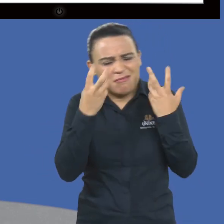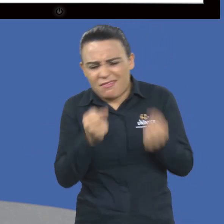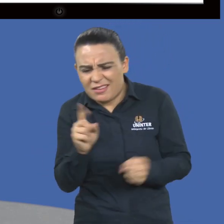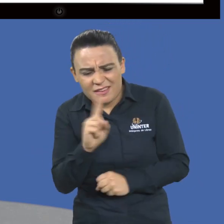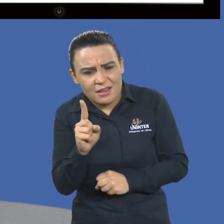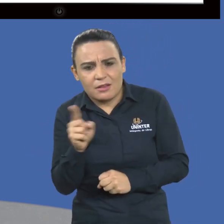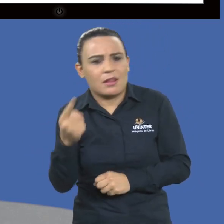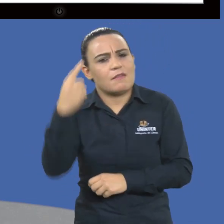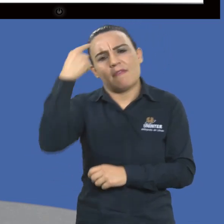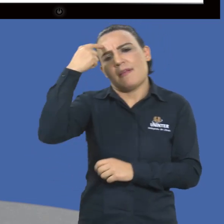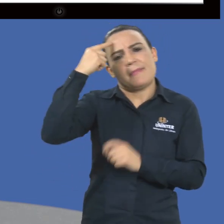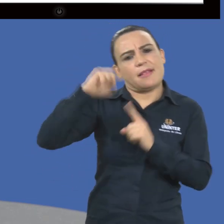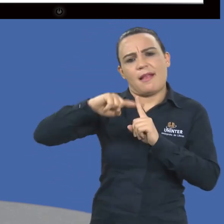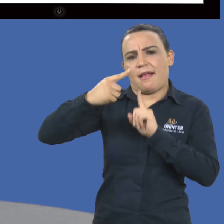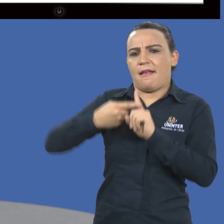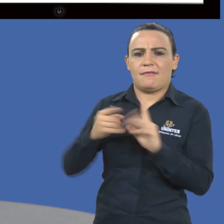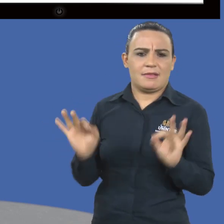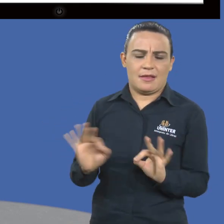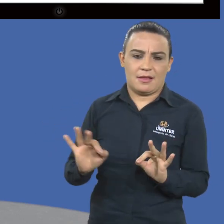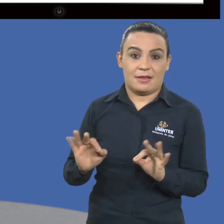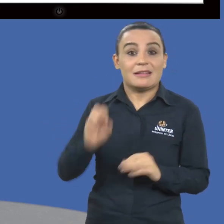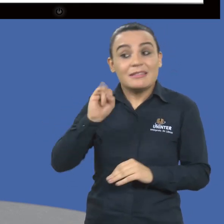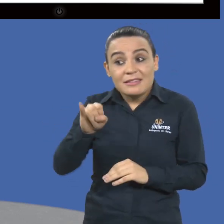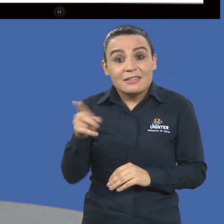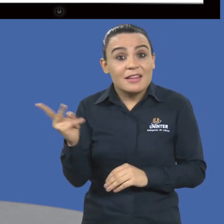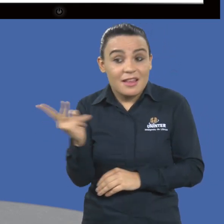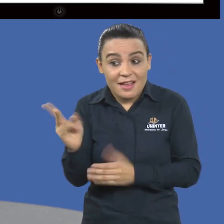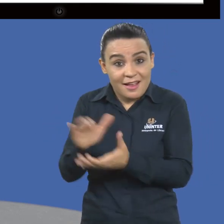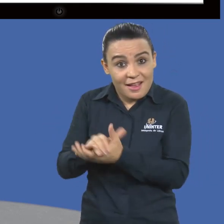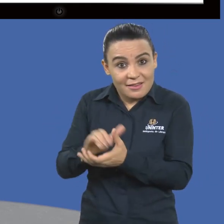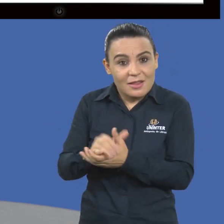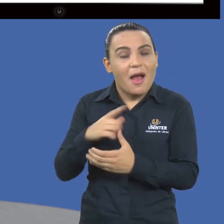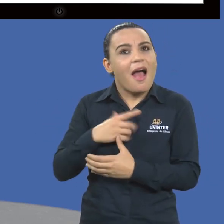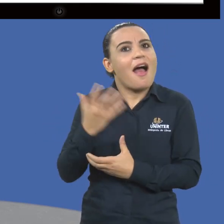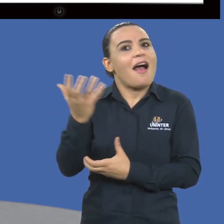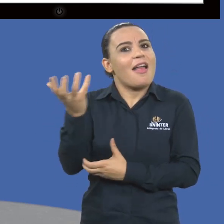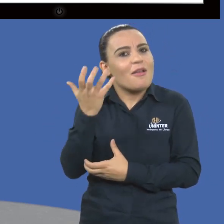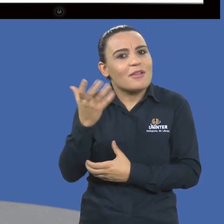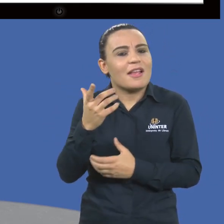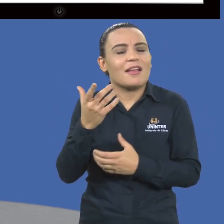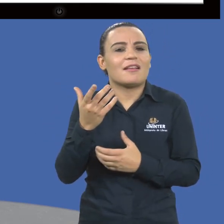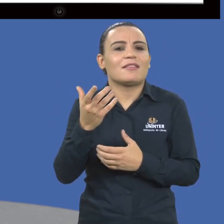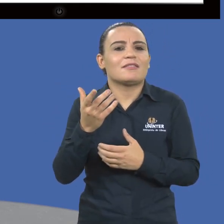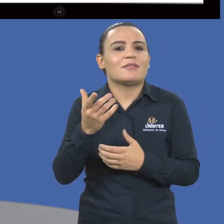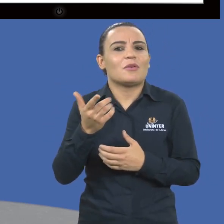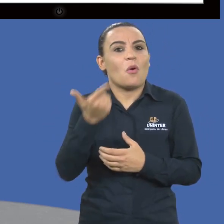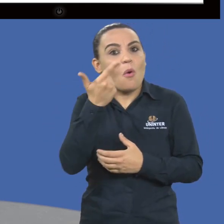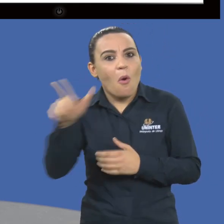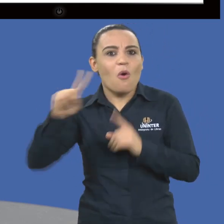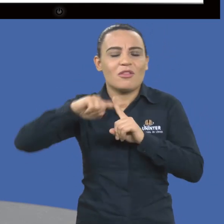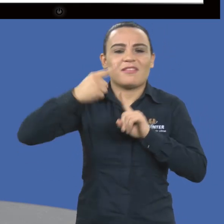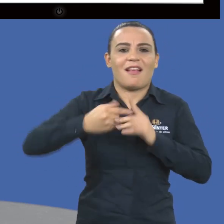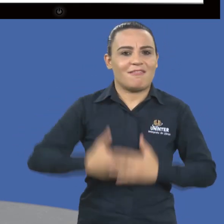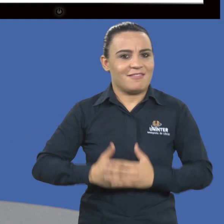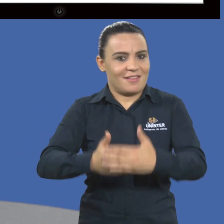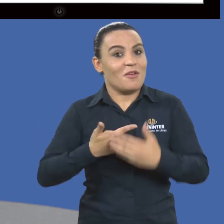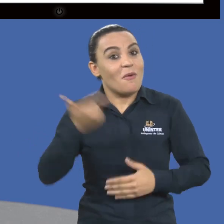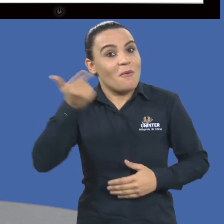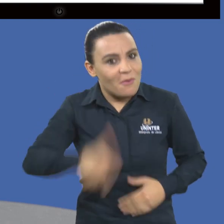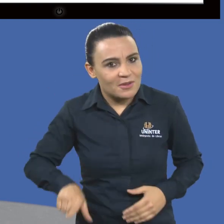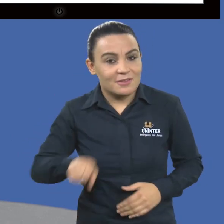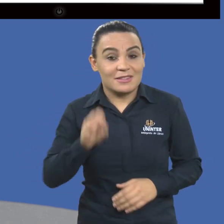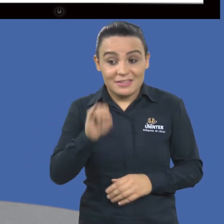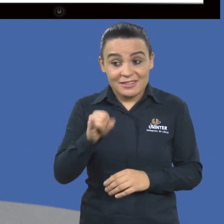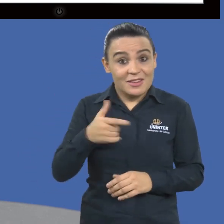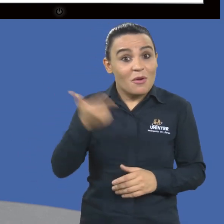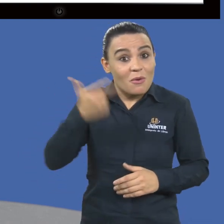na tristeza, ele não vai pensar em outra gestação, né? Então, como eu já